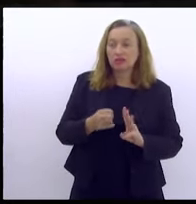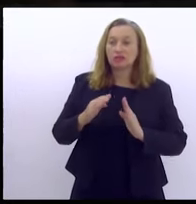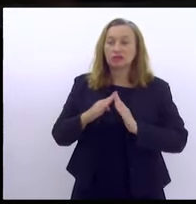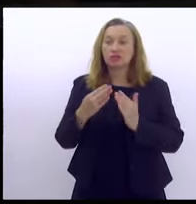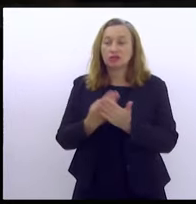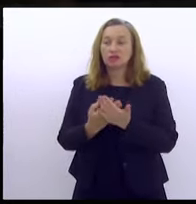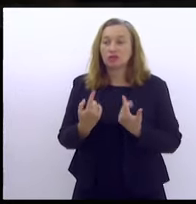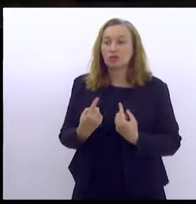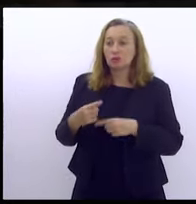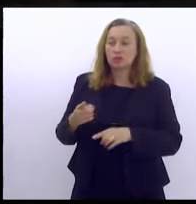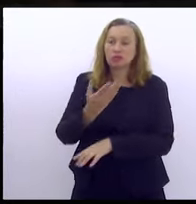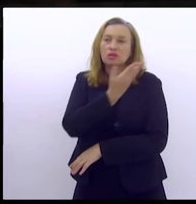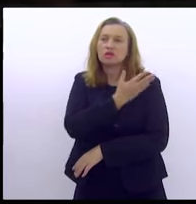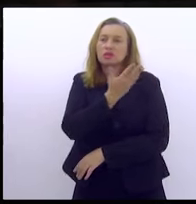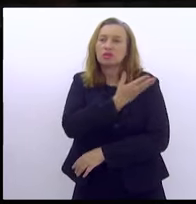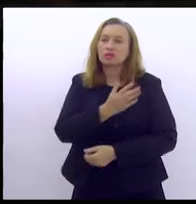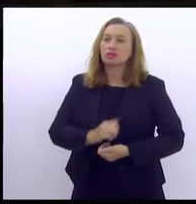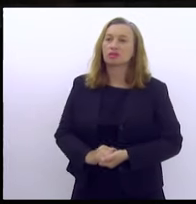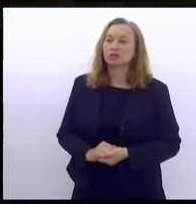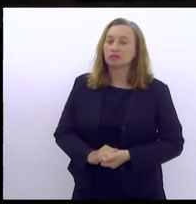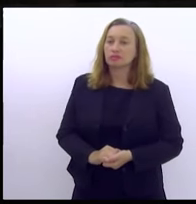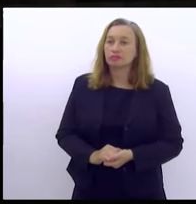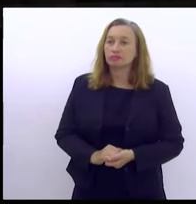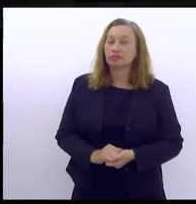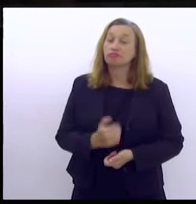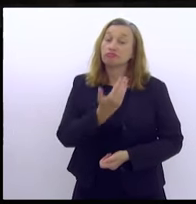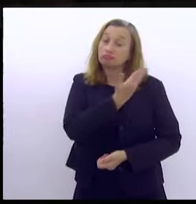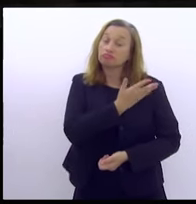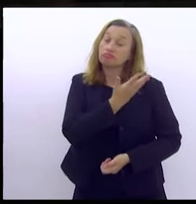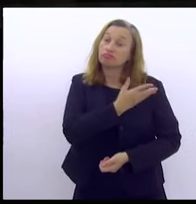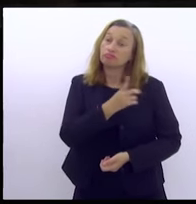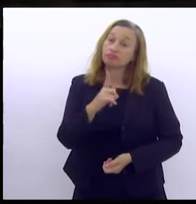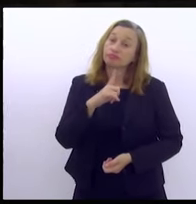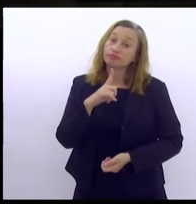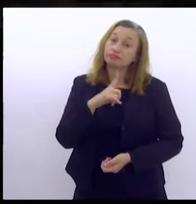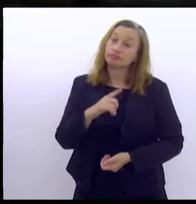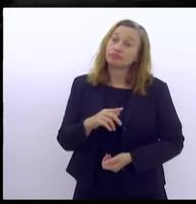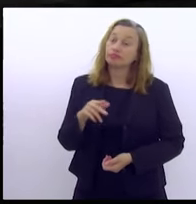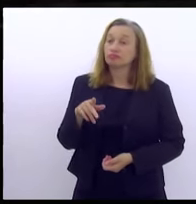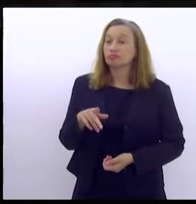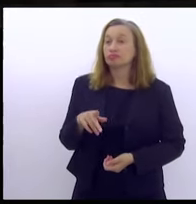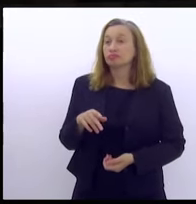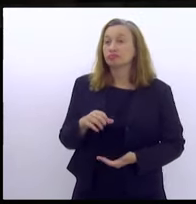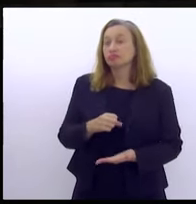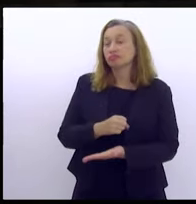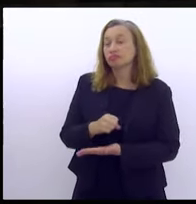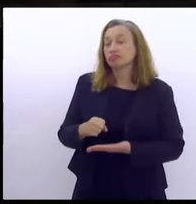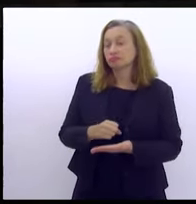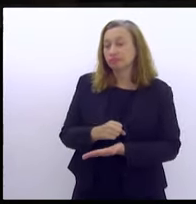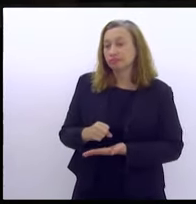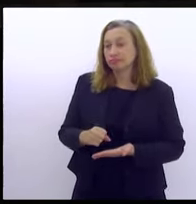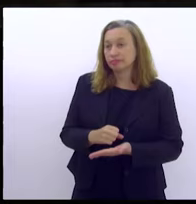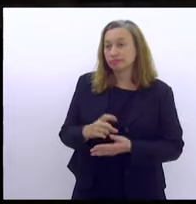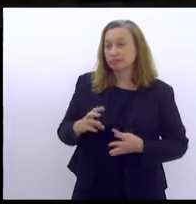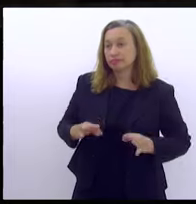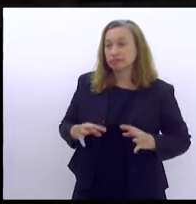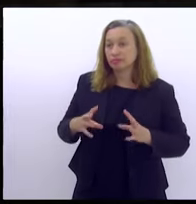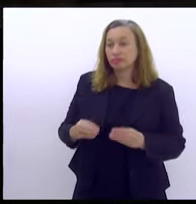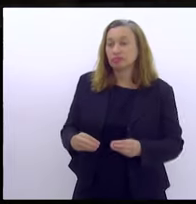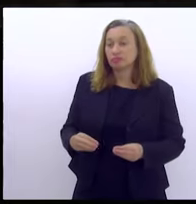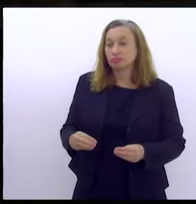combater o preconceito. O preconceito, ele tem como pai a ignorância,